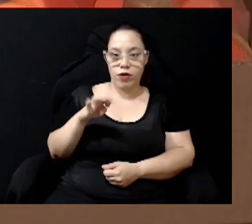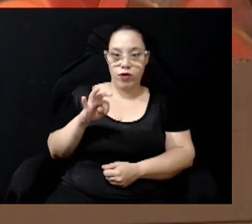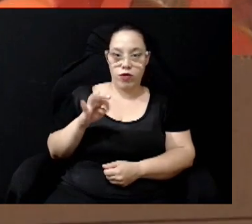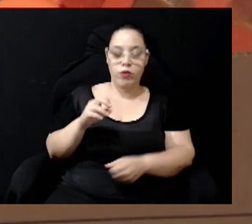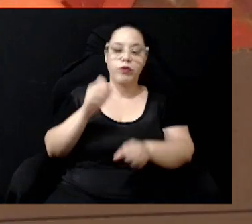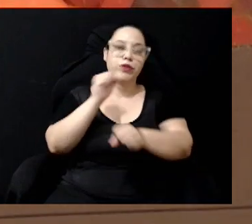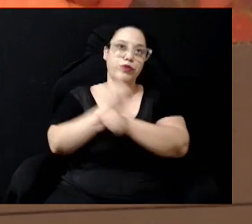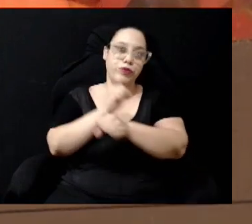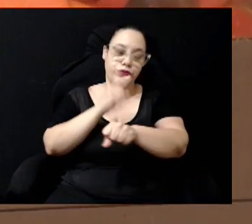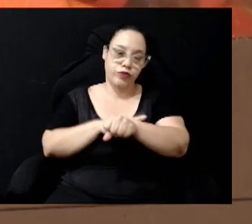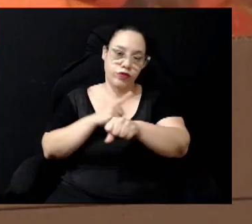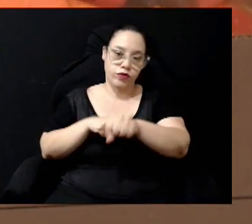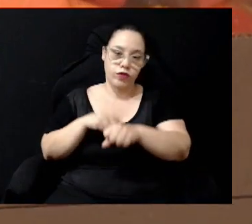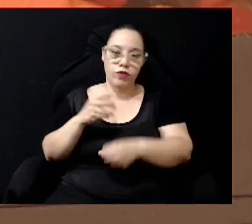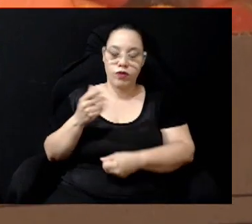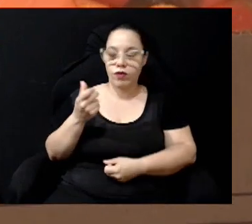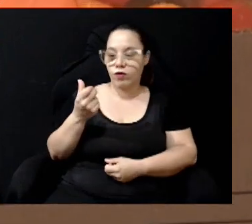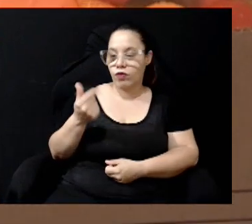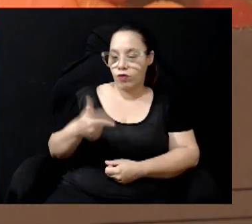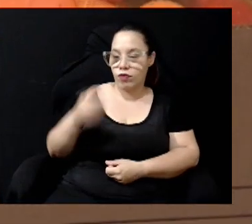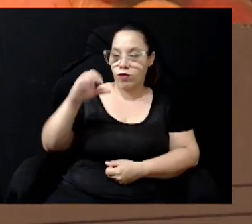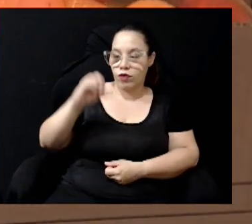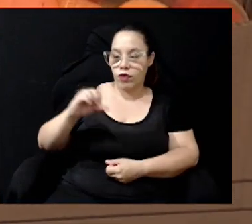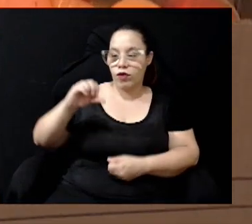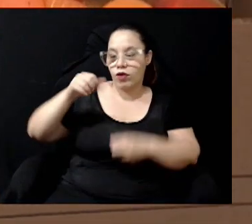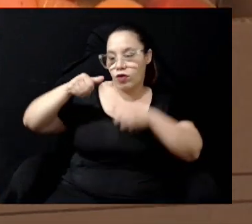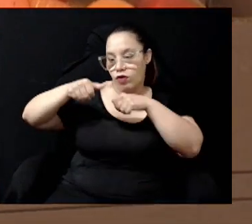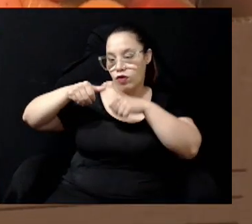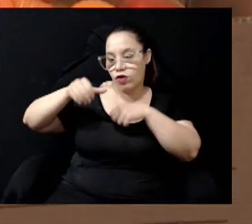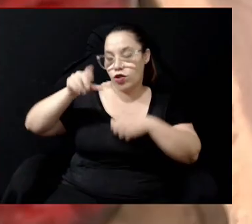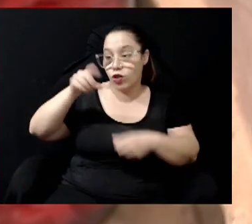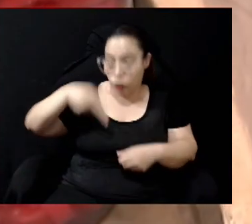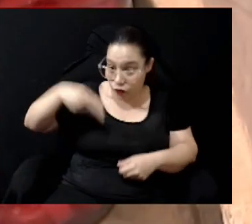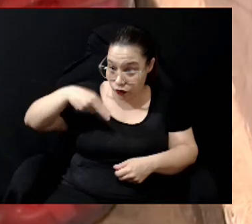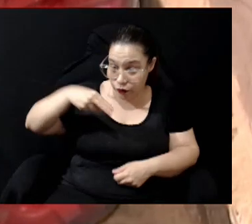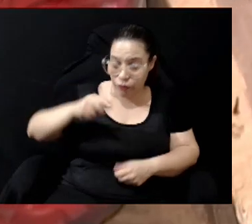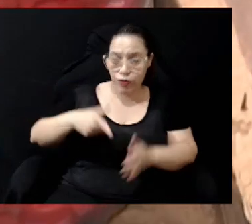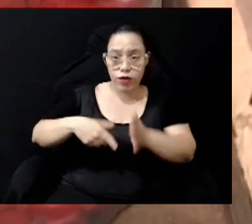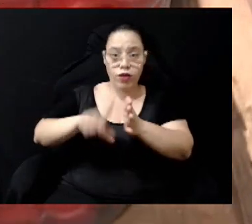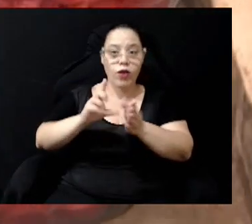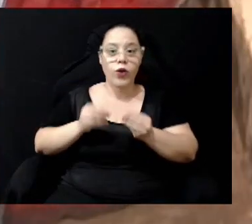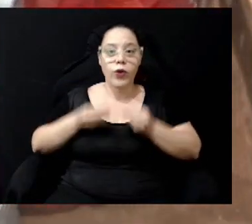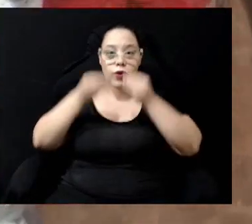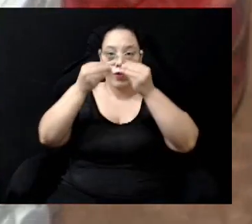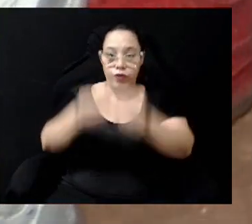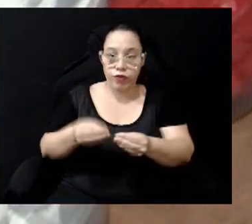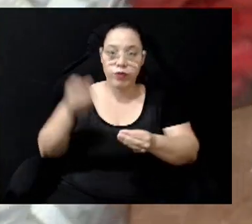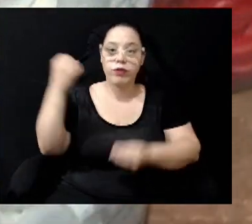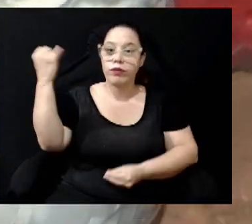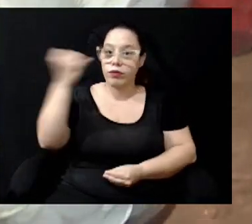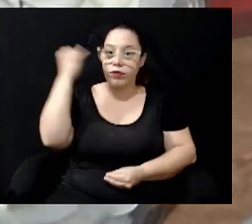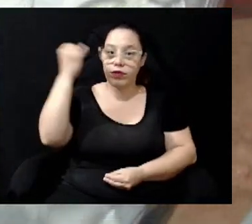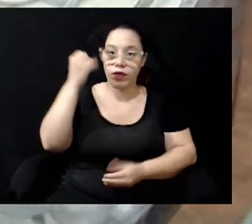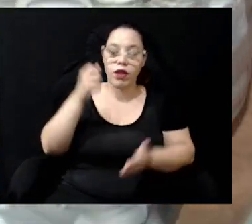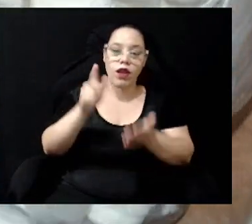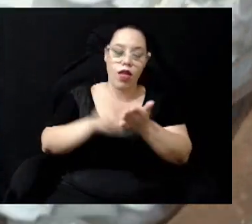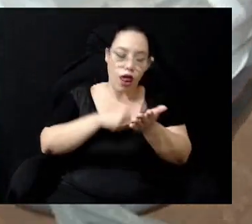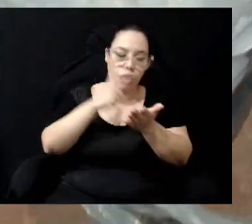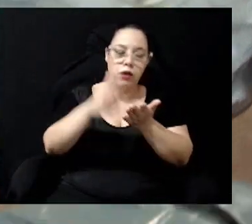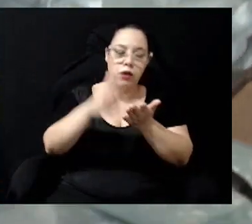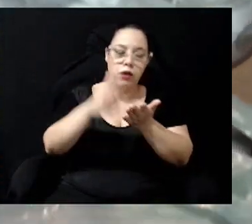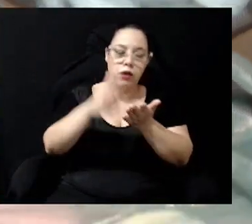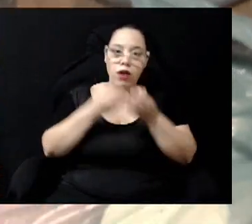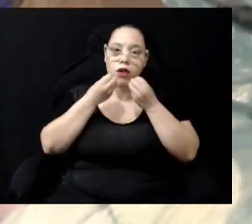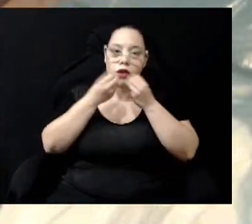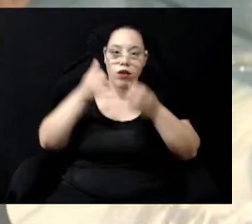até o dia 29 de novembro. Lembrando que antes de entregar as tampinhas, é importante higienizá-las bem para evitar a